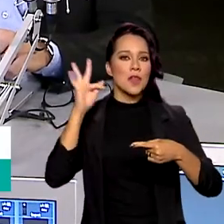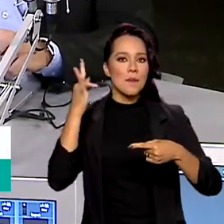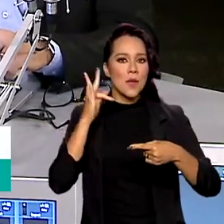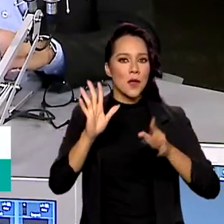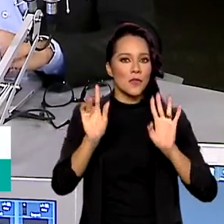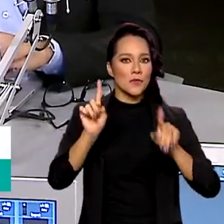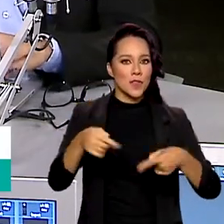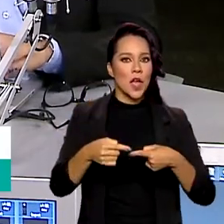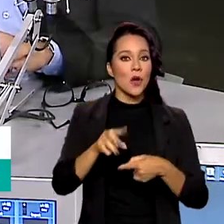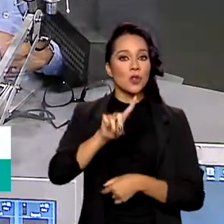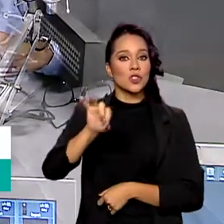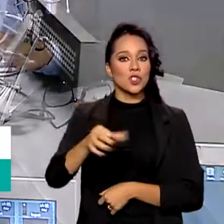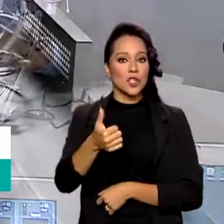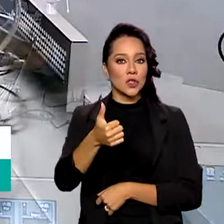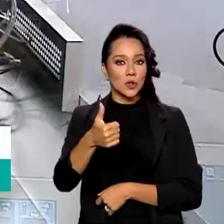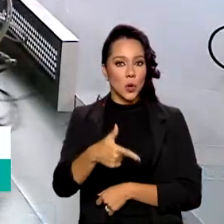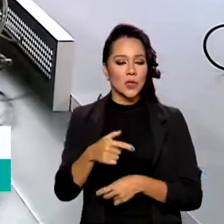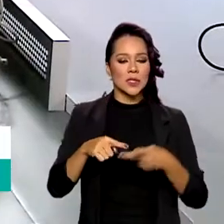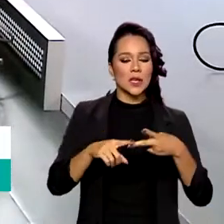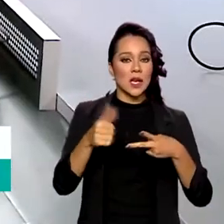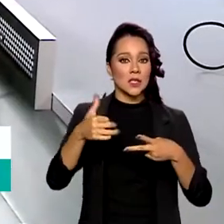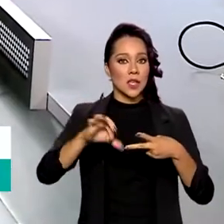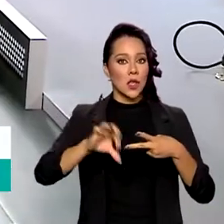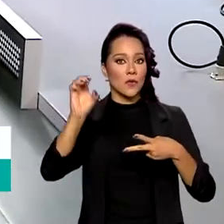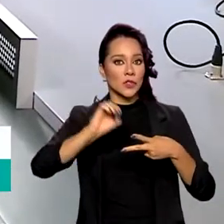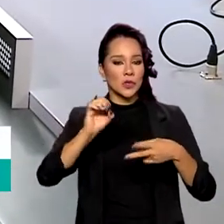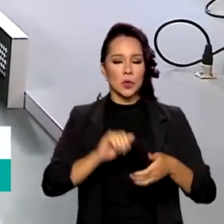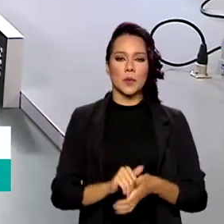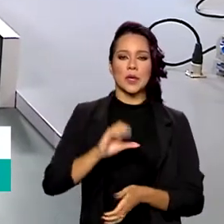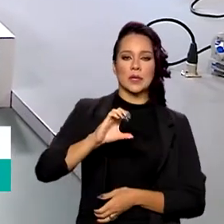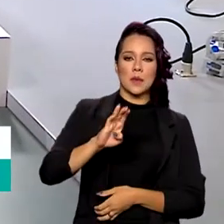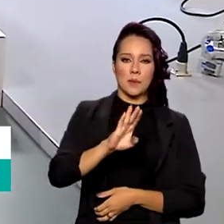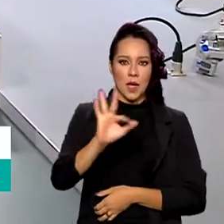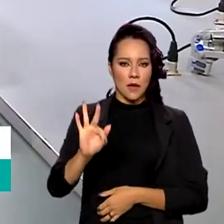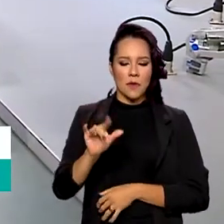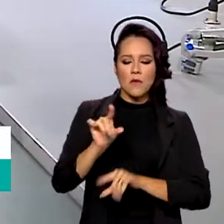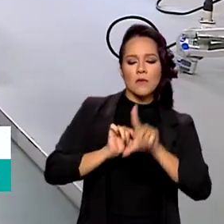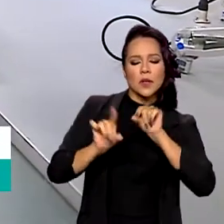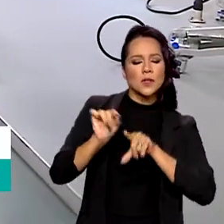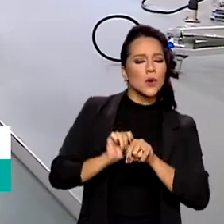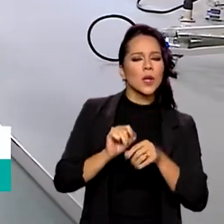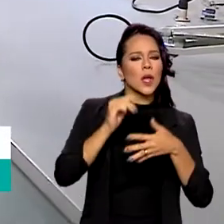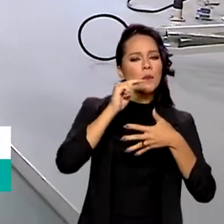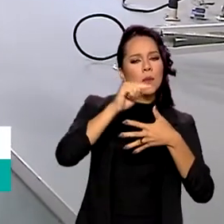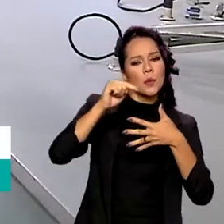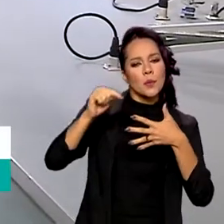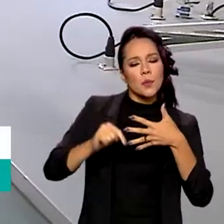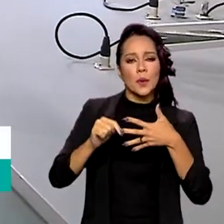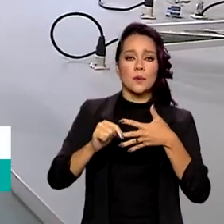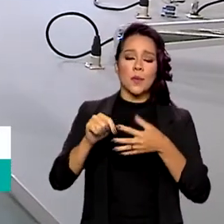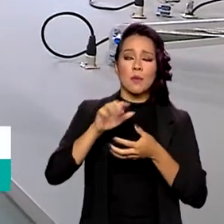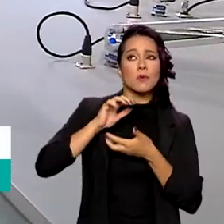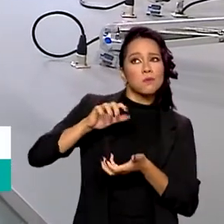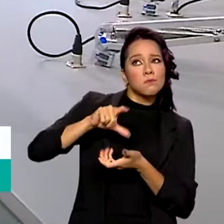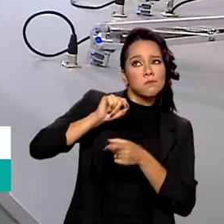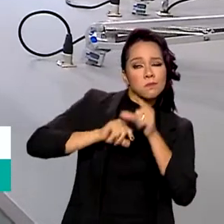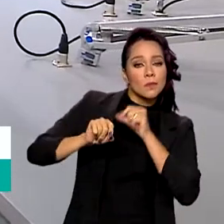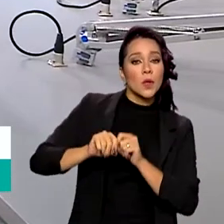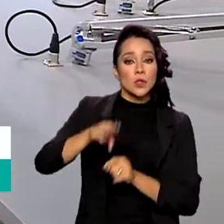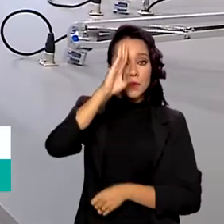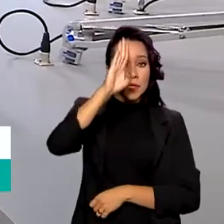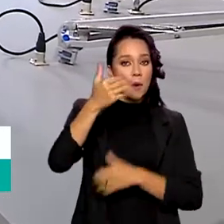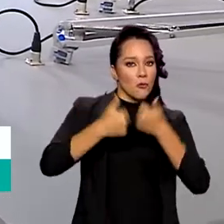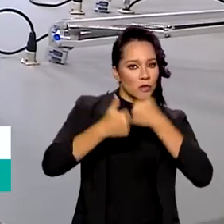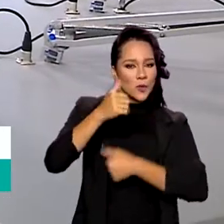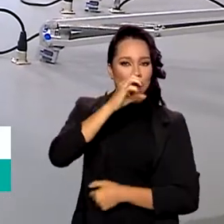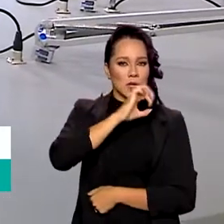na final nos dias 12 e 19 de outubro A CBF vai definir a ordem dos jogos por sorteio os principais jogos